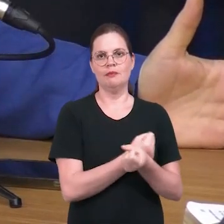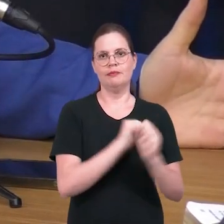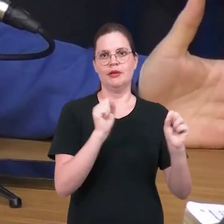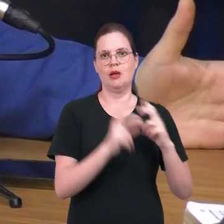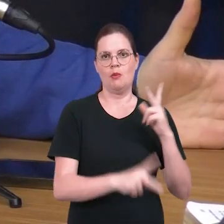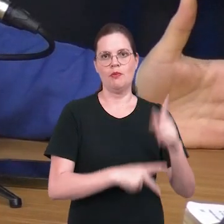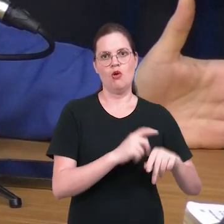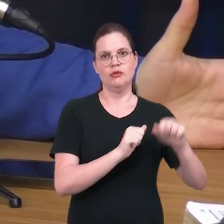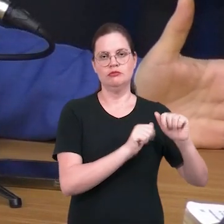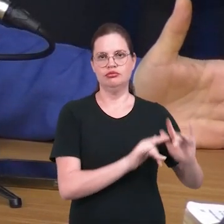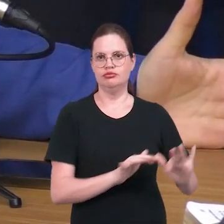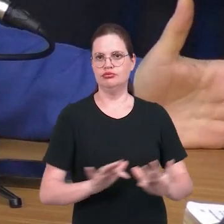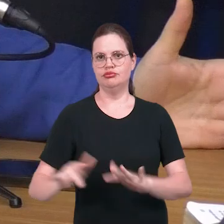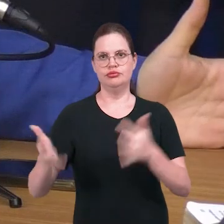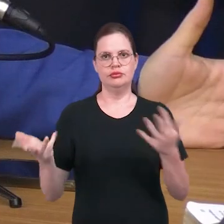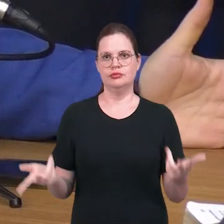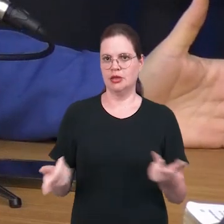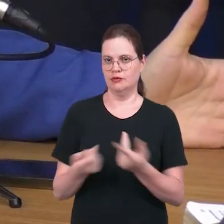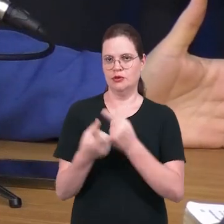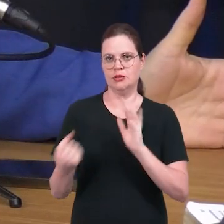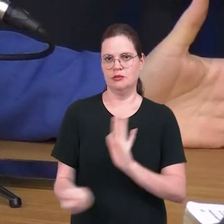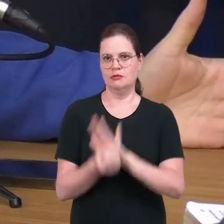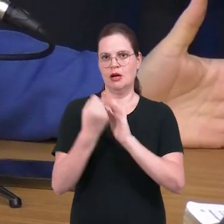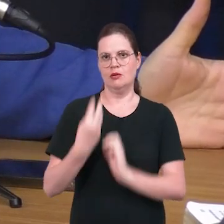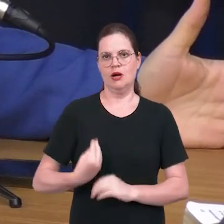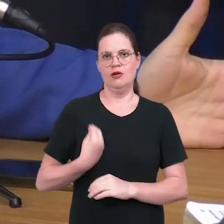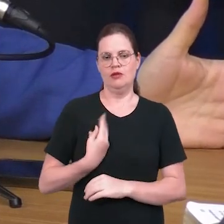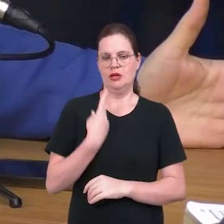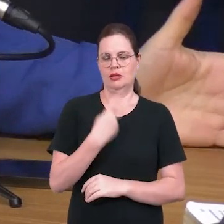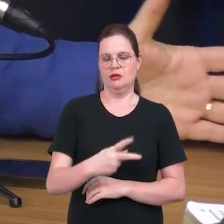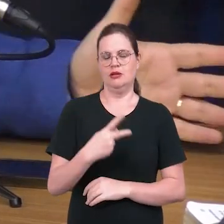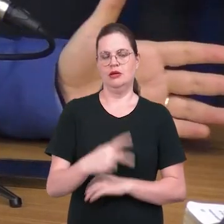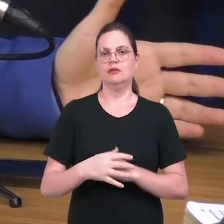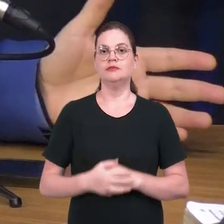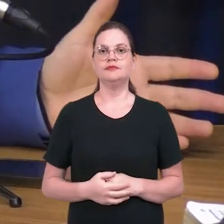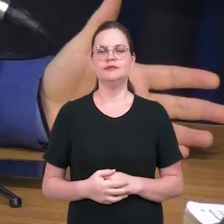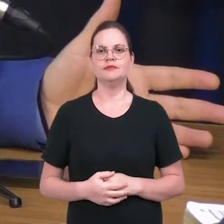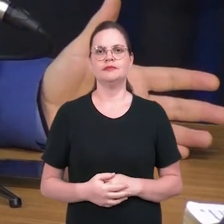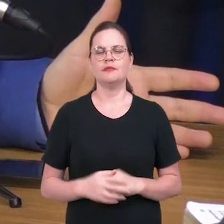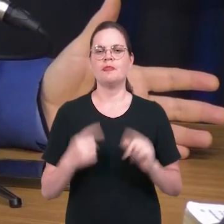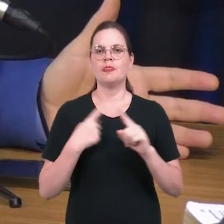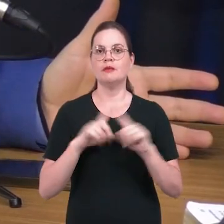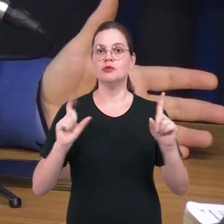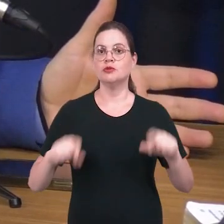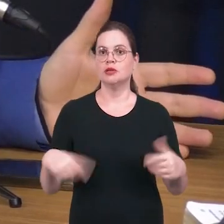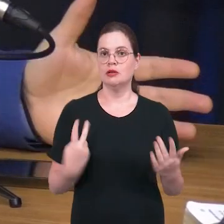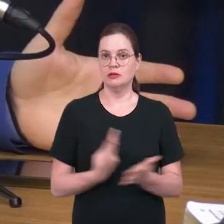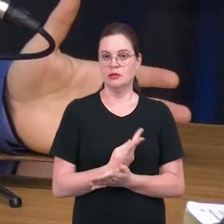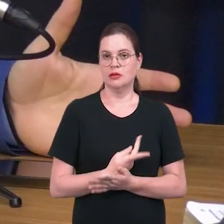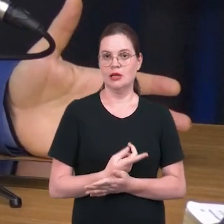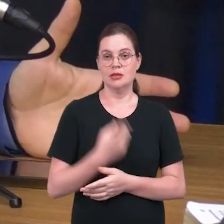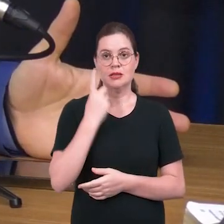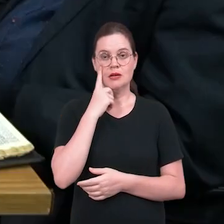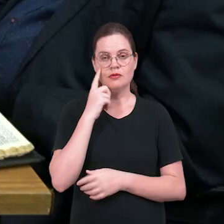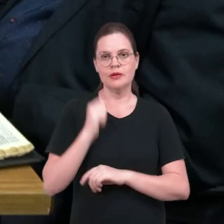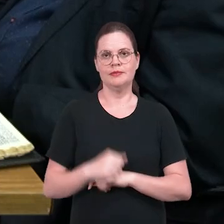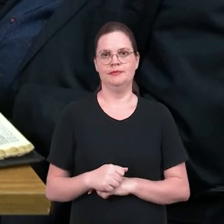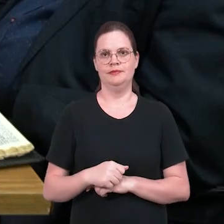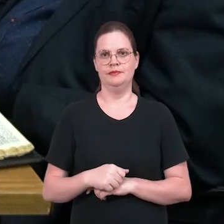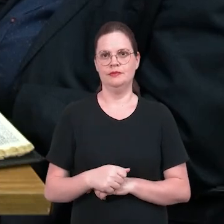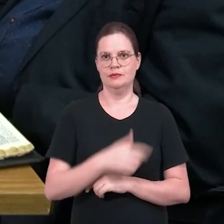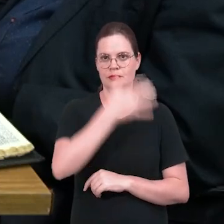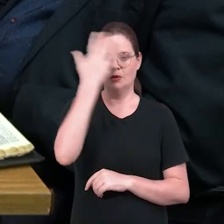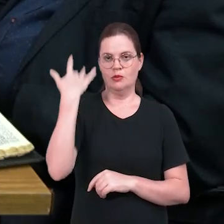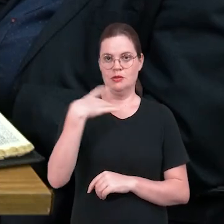e que marcou e transformou completamente a vida de Moisés dali para frente. Mas o que acontece é o seguinte, é que o Espírito Santo pega